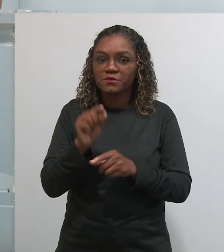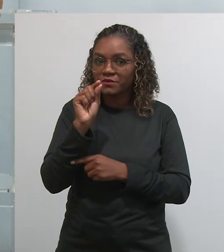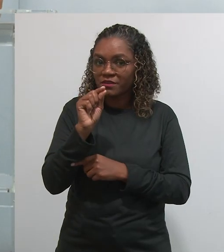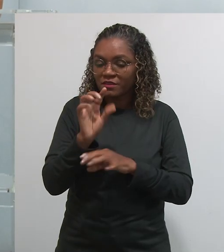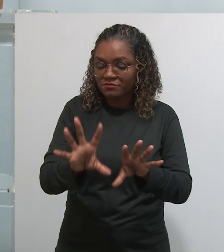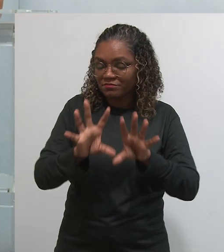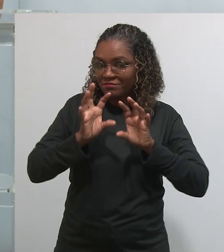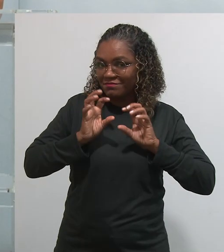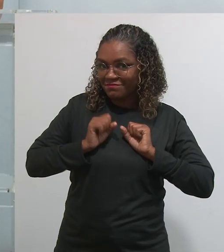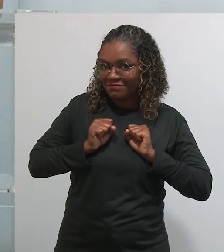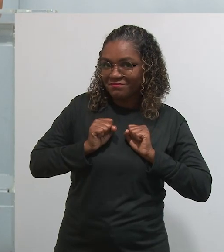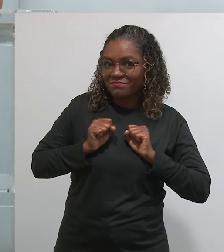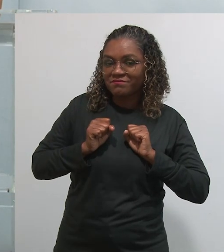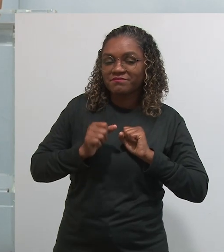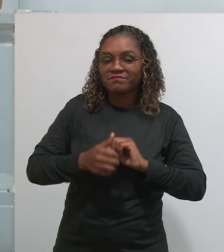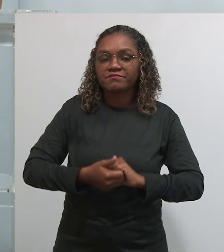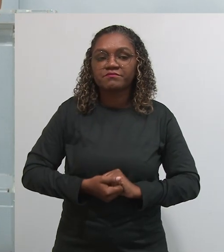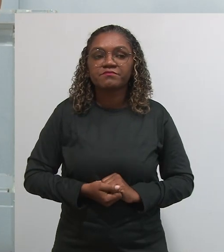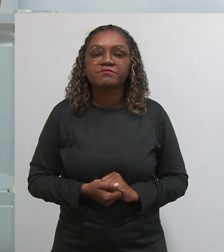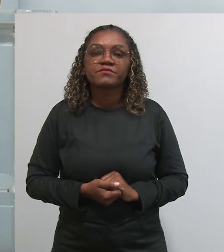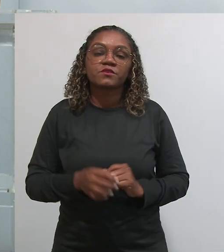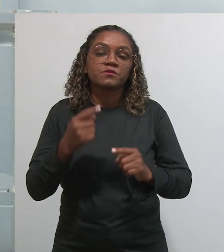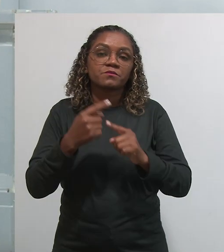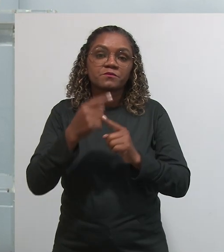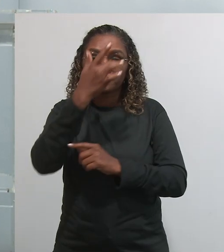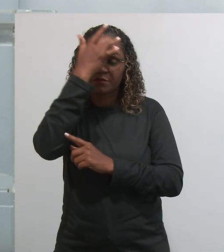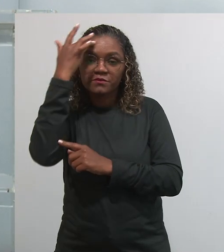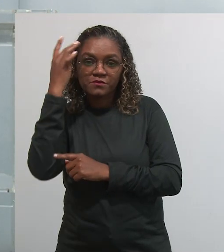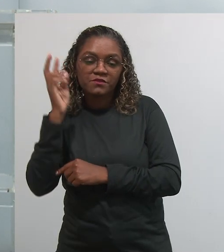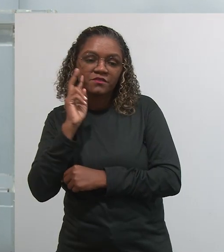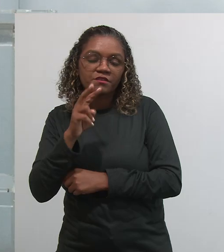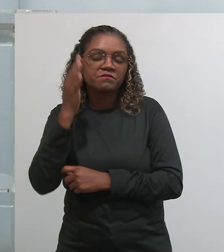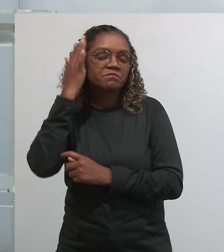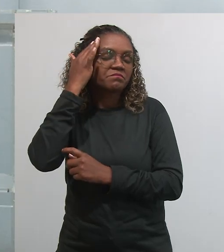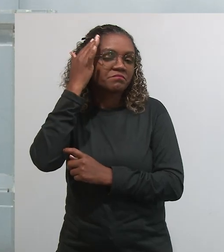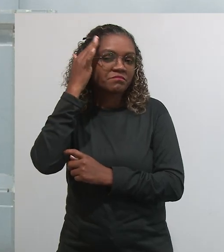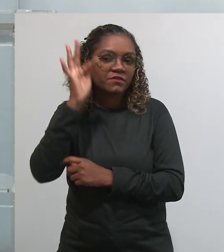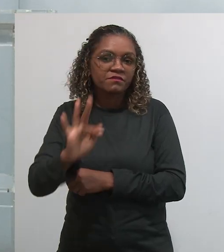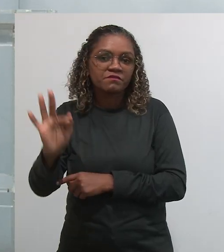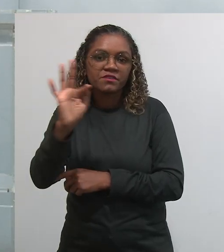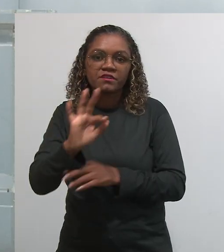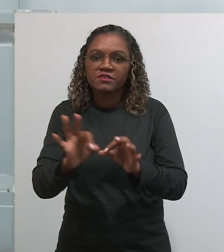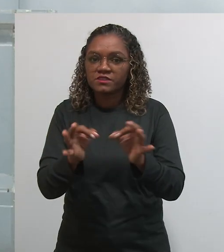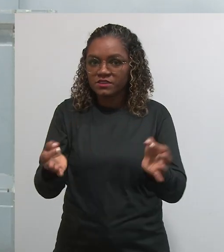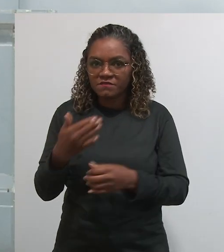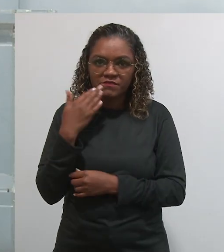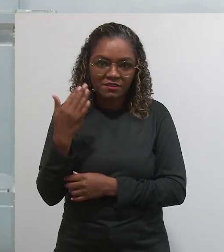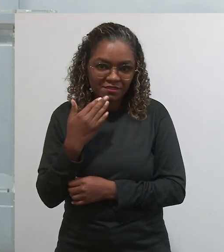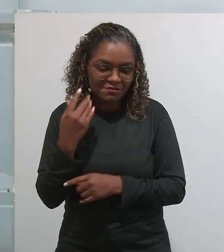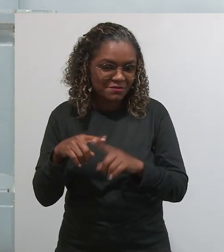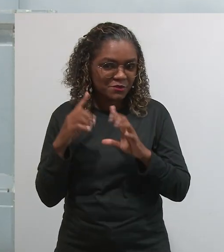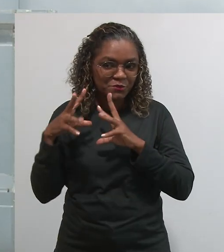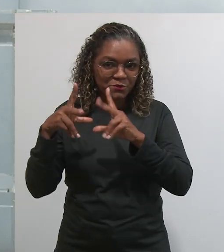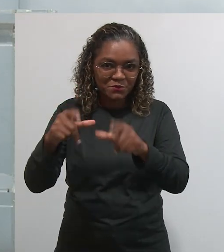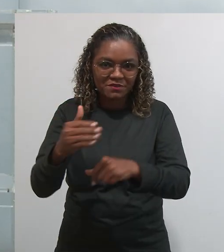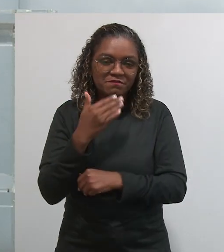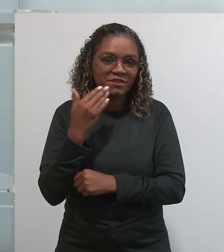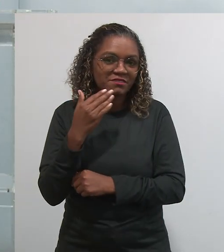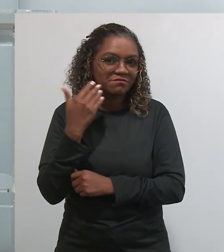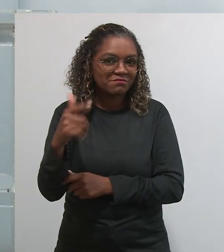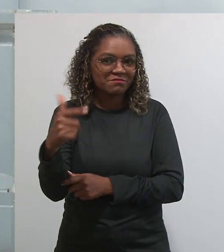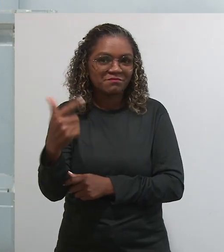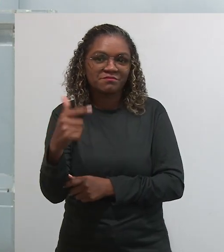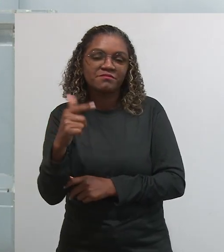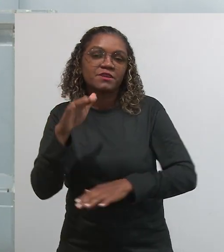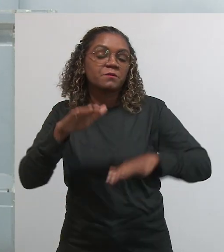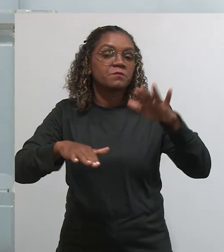filtro desse senso comum. Porque as pessoas falam, a faculdade é fácil, mas ela não é fácil para todo mundo.